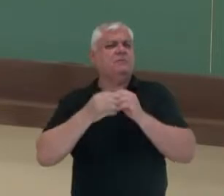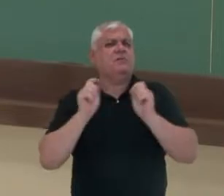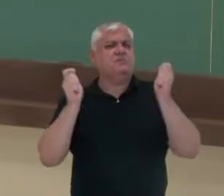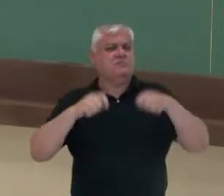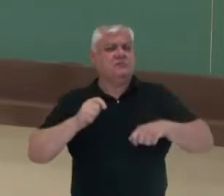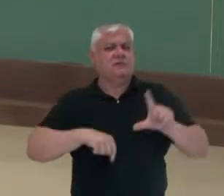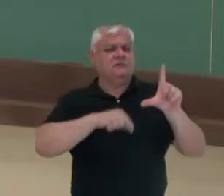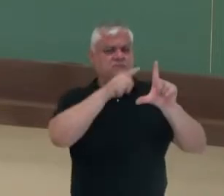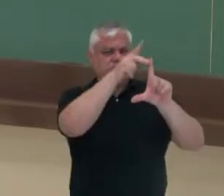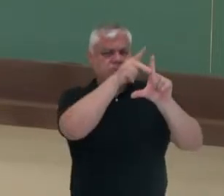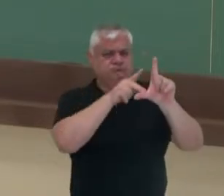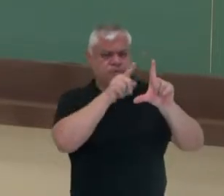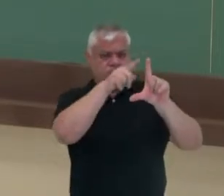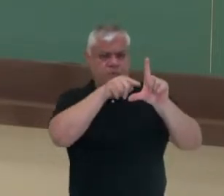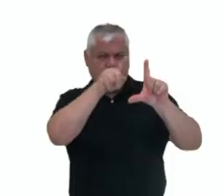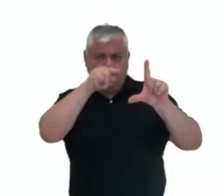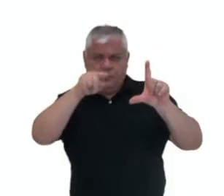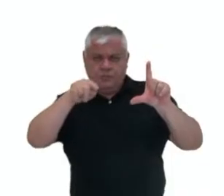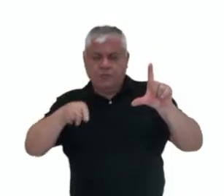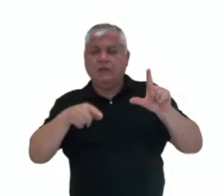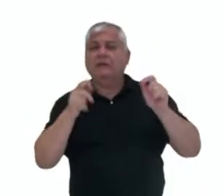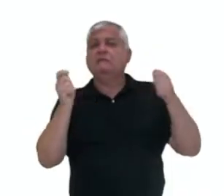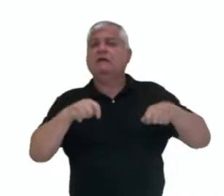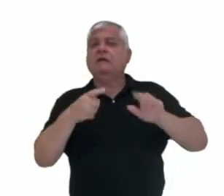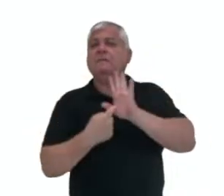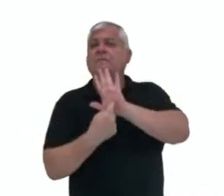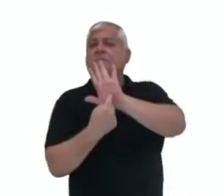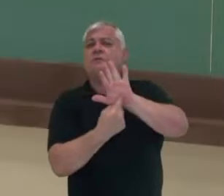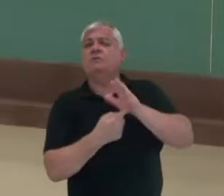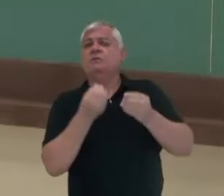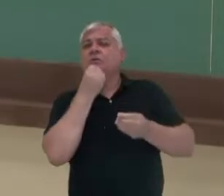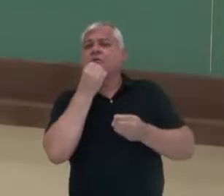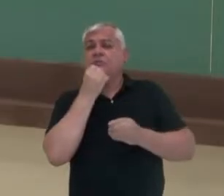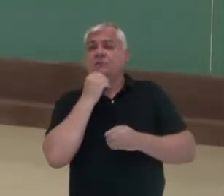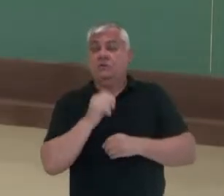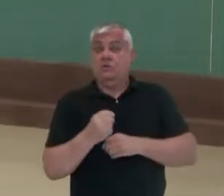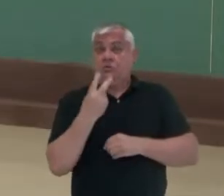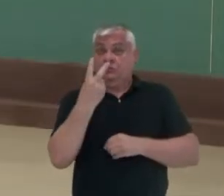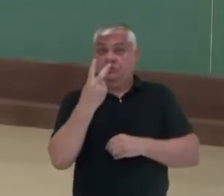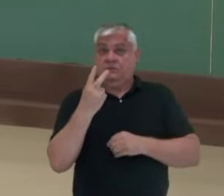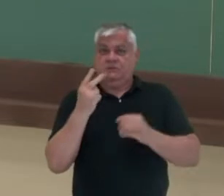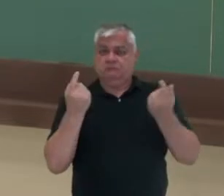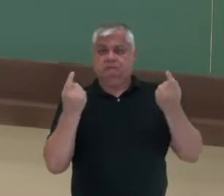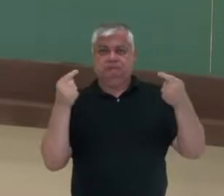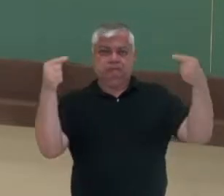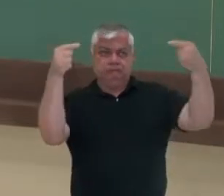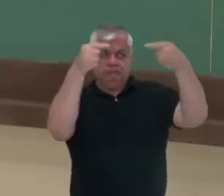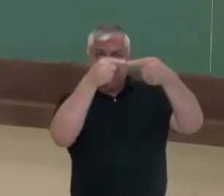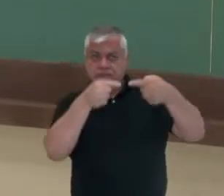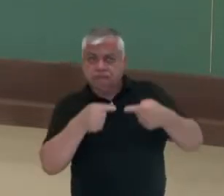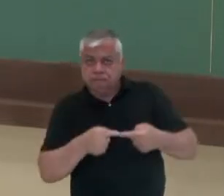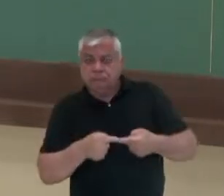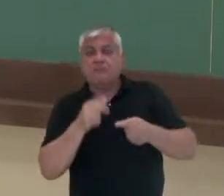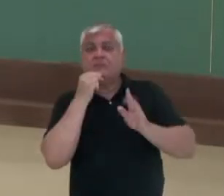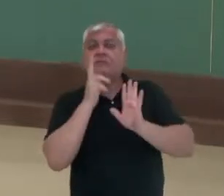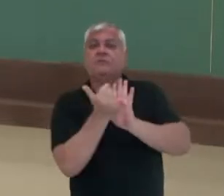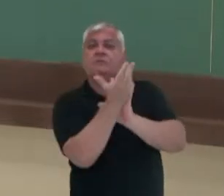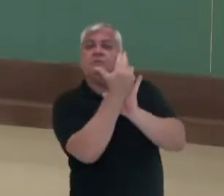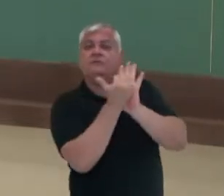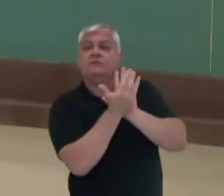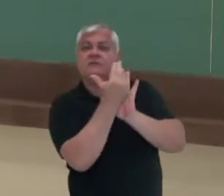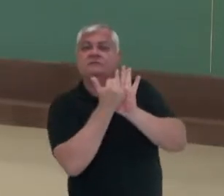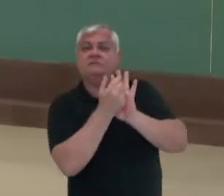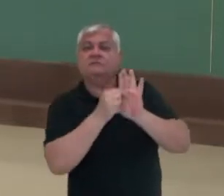um gráfico no plano cartesiano que representa a proporção entre duas grandezas? E que a representação gráfica